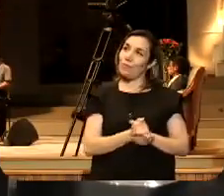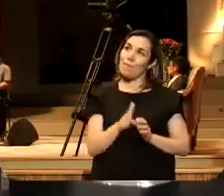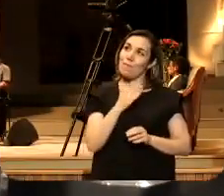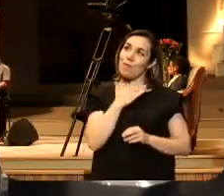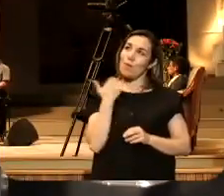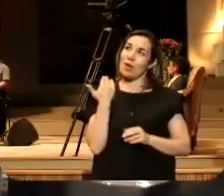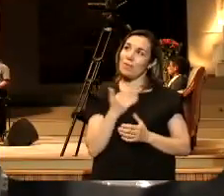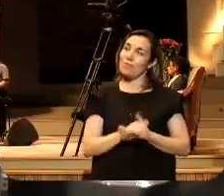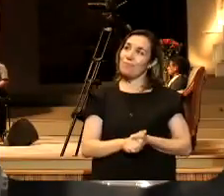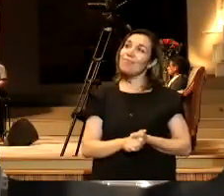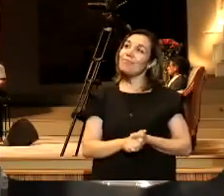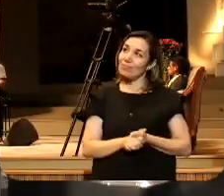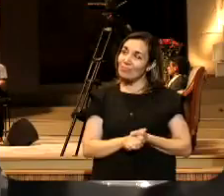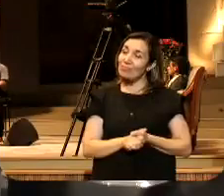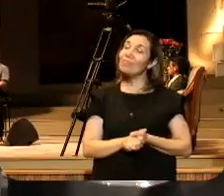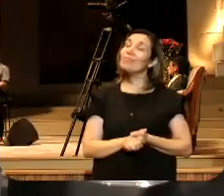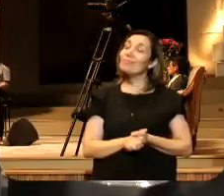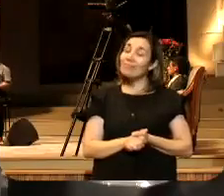Por quê?